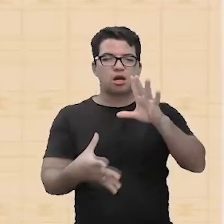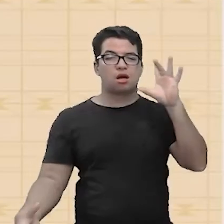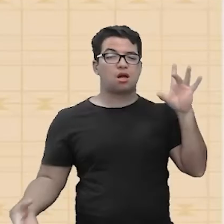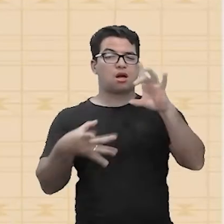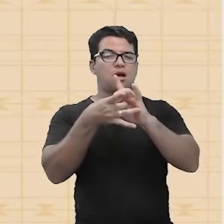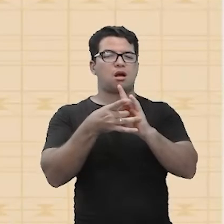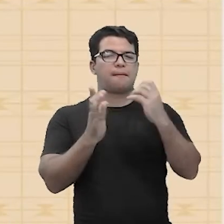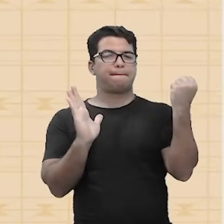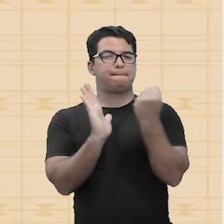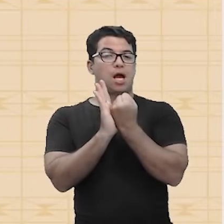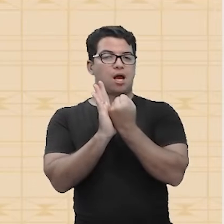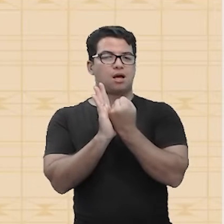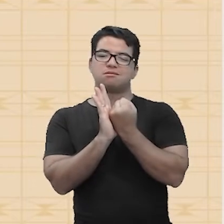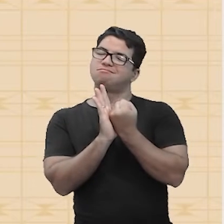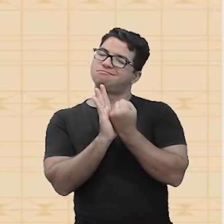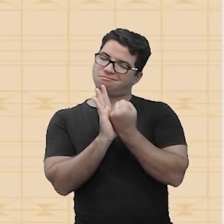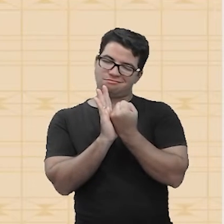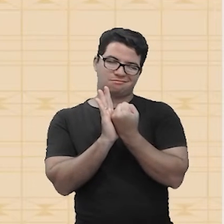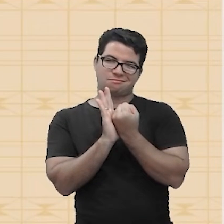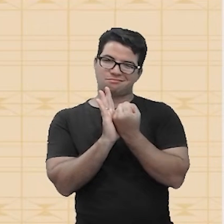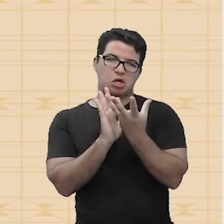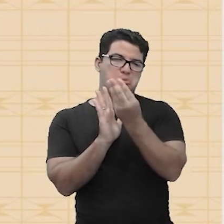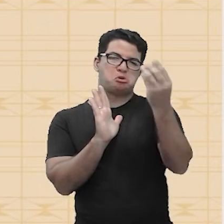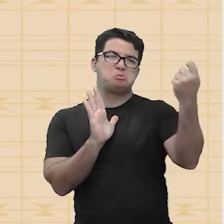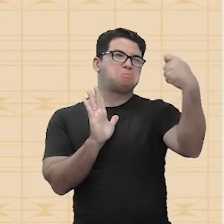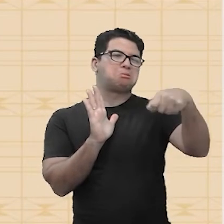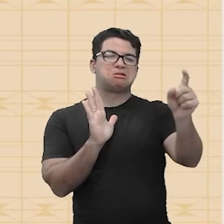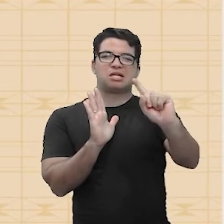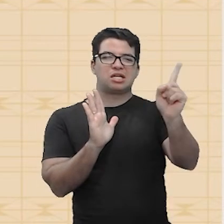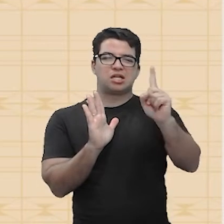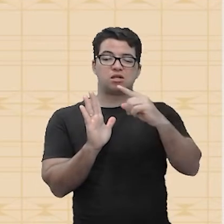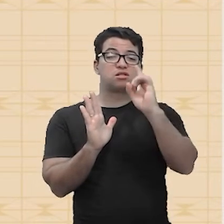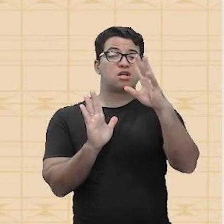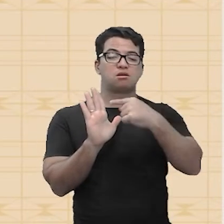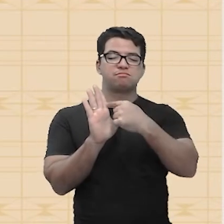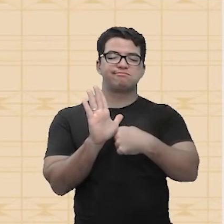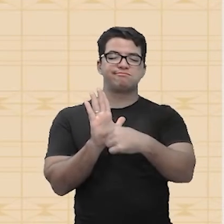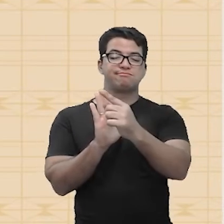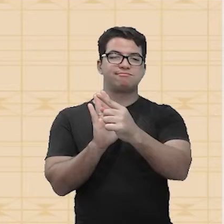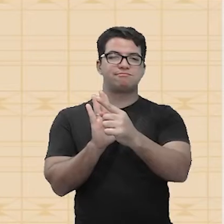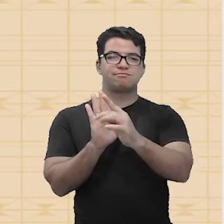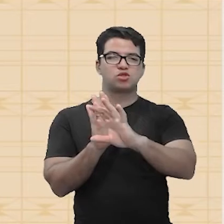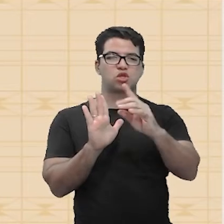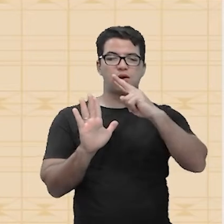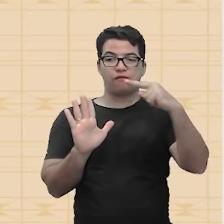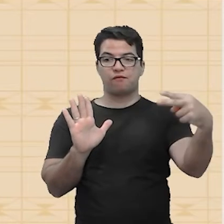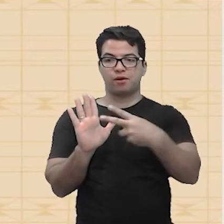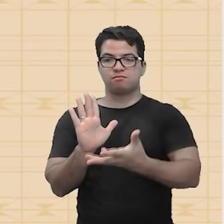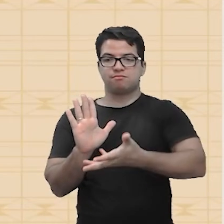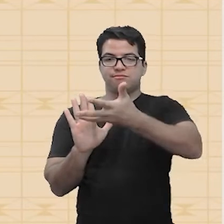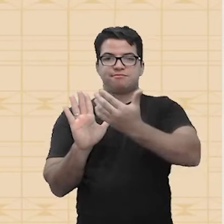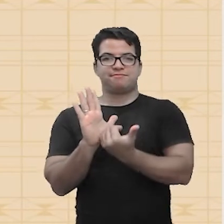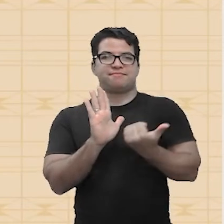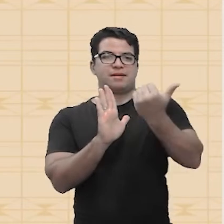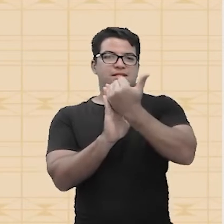não pode nem vir tanta imagem do produto, e sim a marca. É aquela que tem credibilidade no